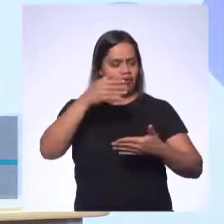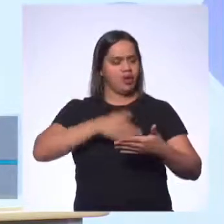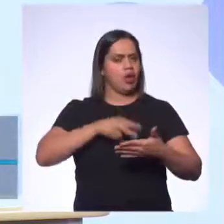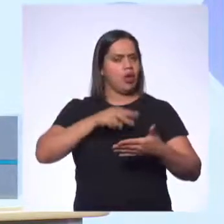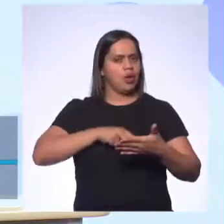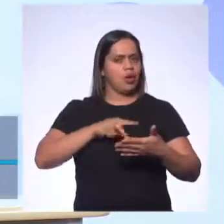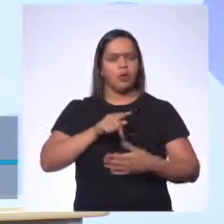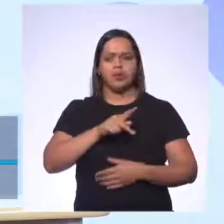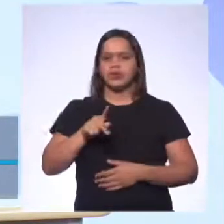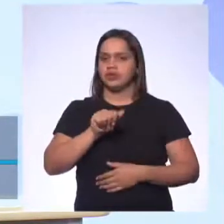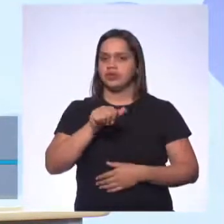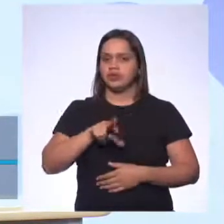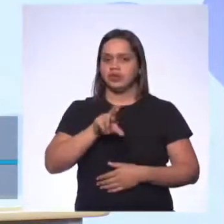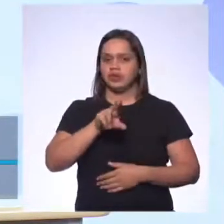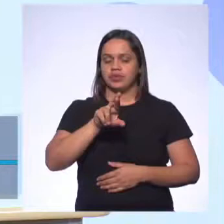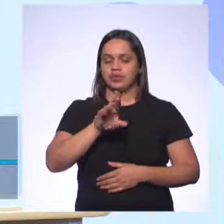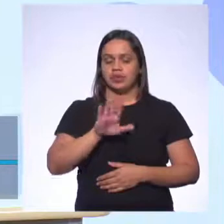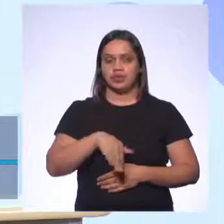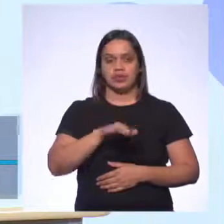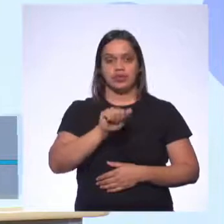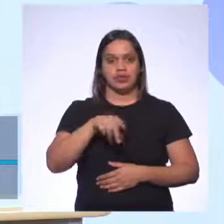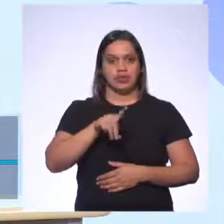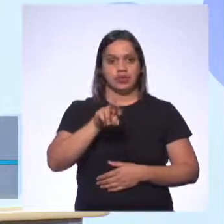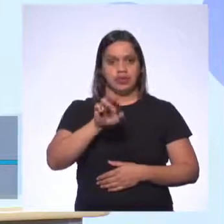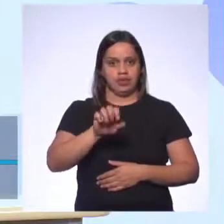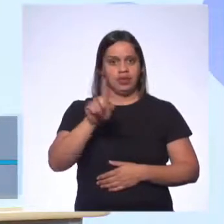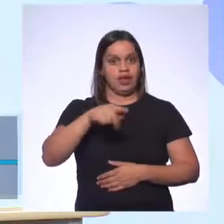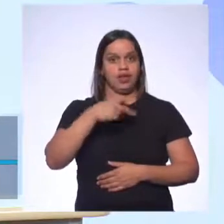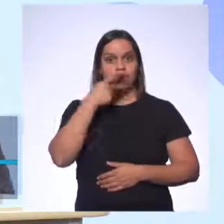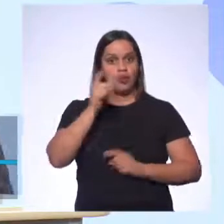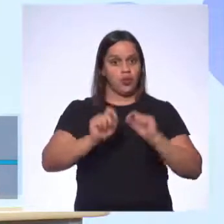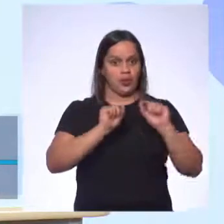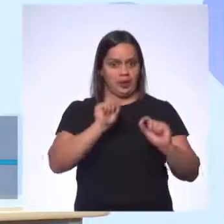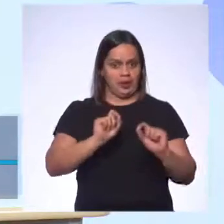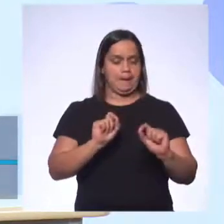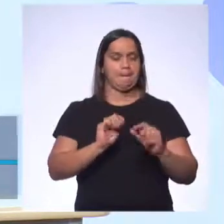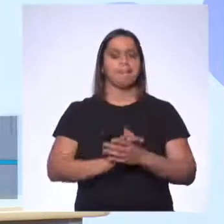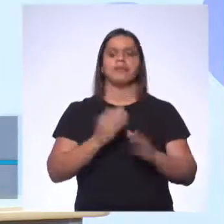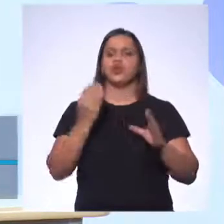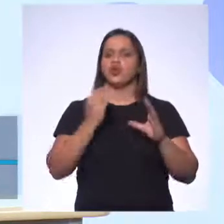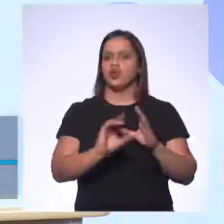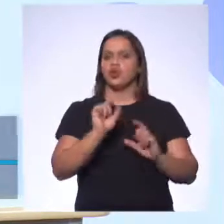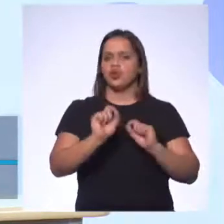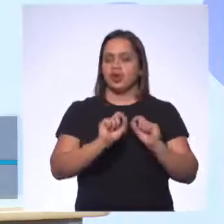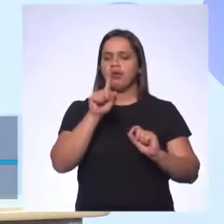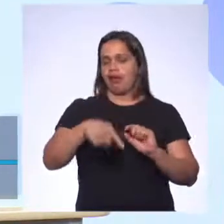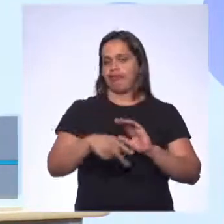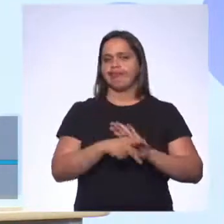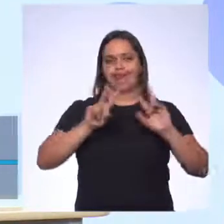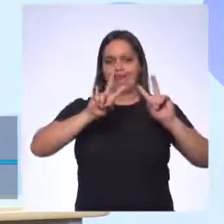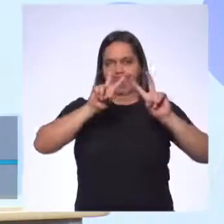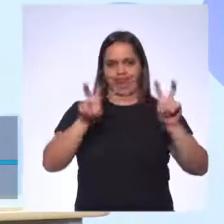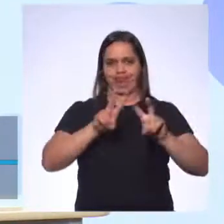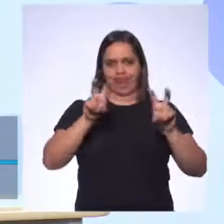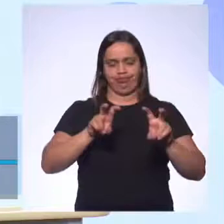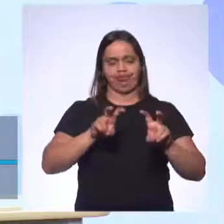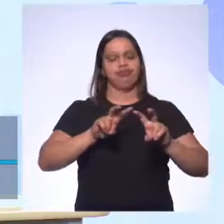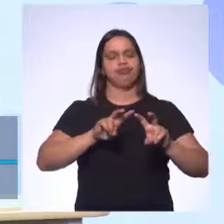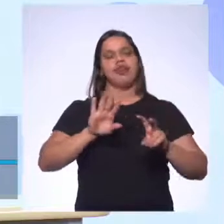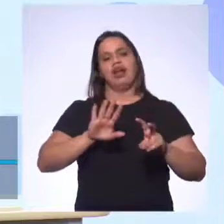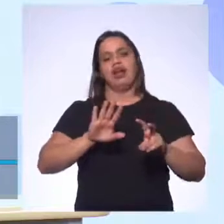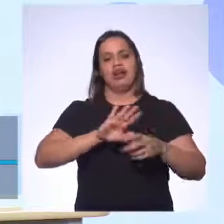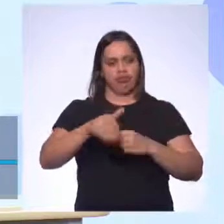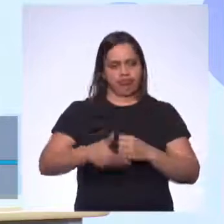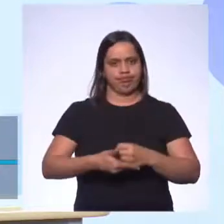professor André, ele falou, né, fez uma contribuição aqui que envolve esse tema da sustentabilidade, né?